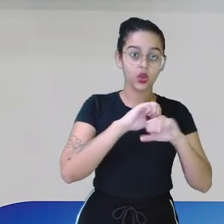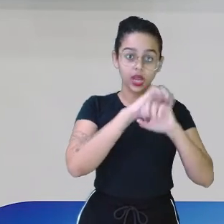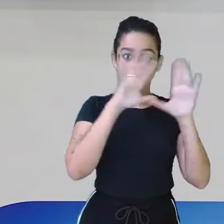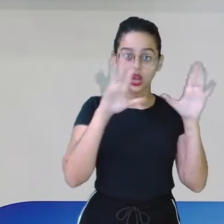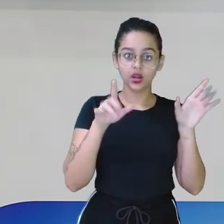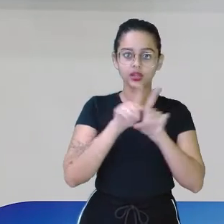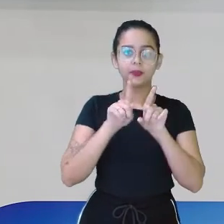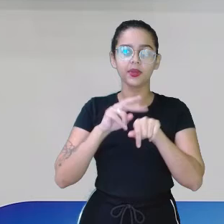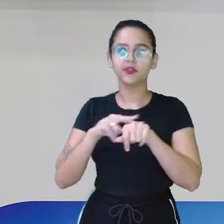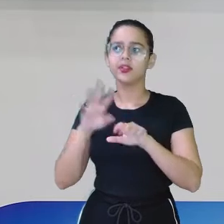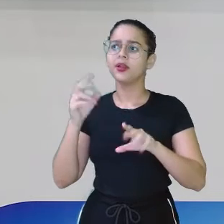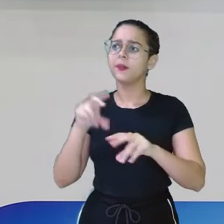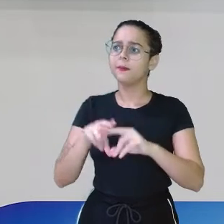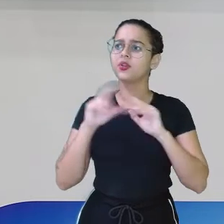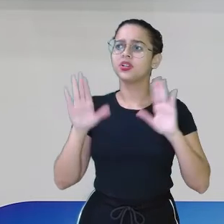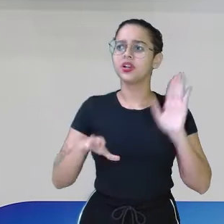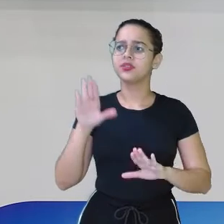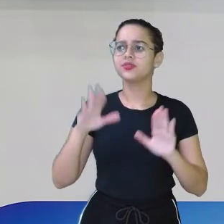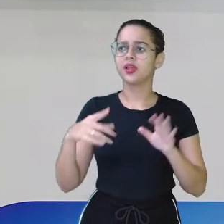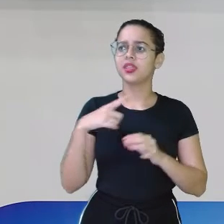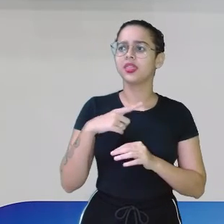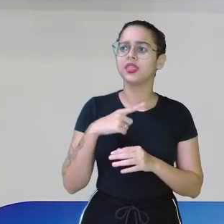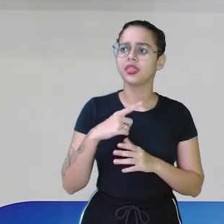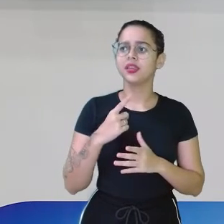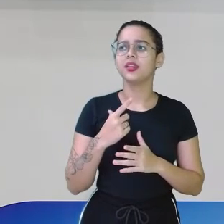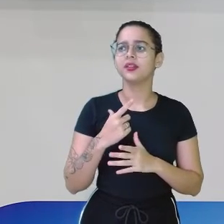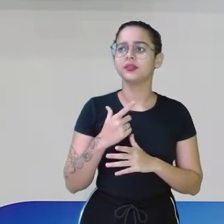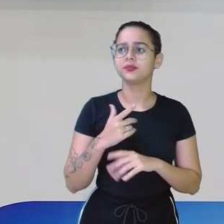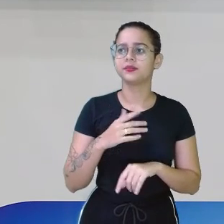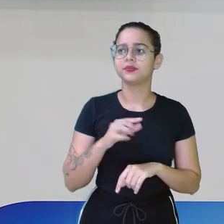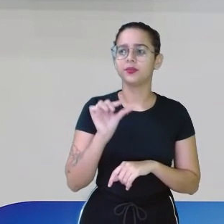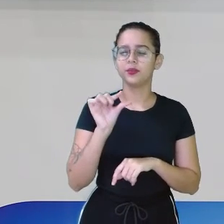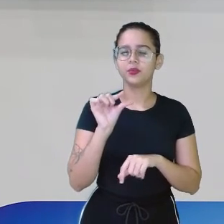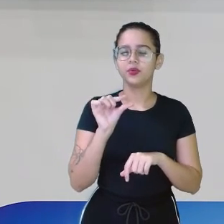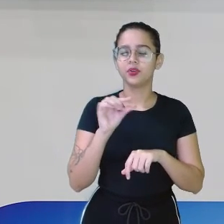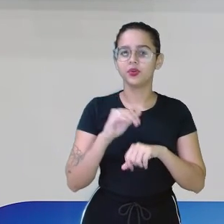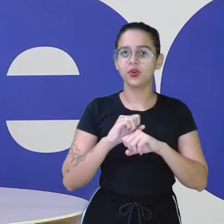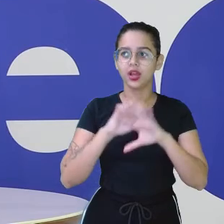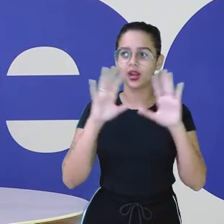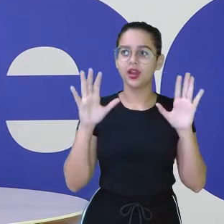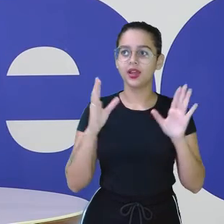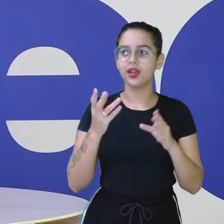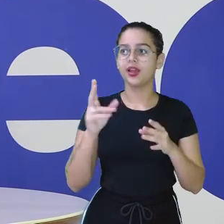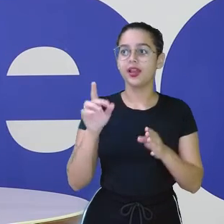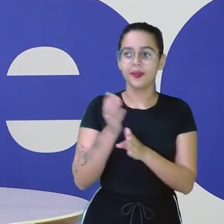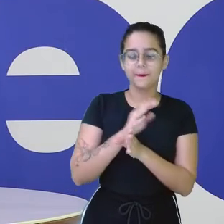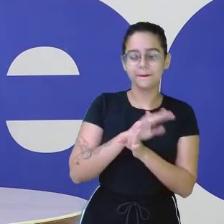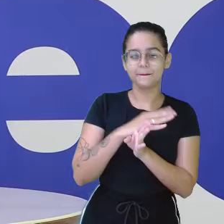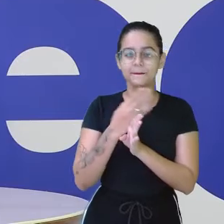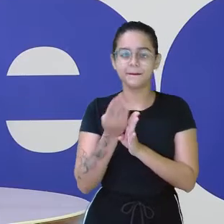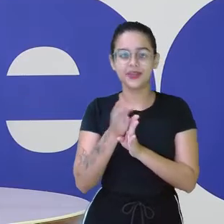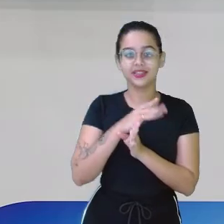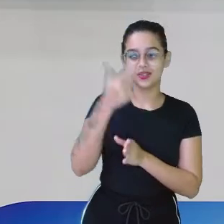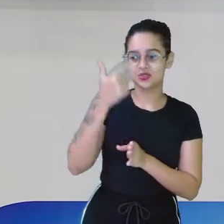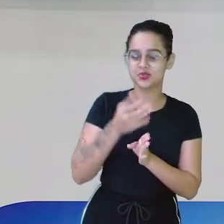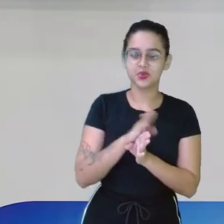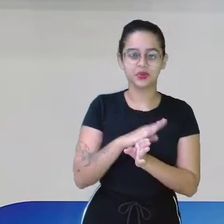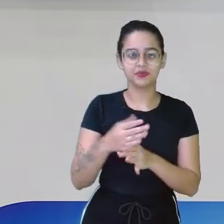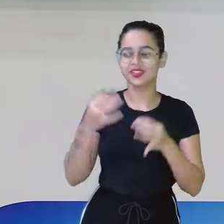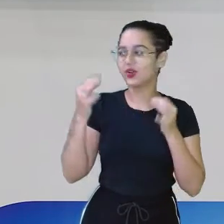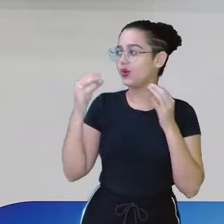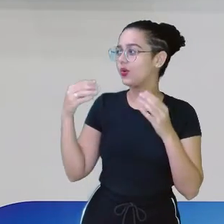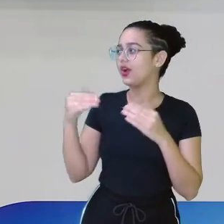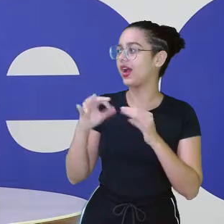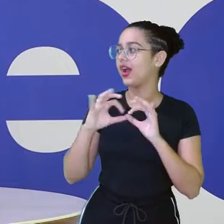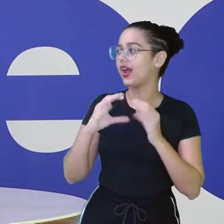verdinho. Por isso que de vez em quando a gente vê que ele tem mais clarinho. Uma coisa mais híbrida. É uma híbrida, sou híbrida. Com